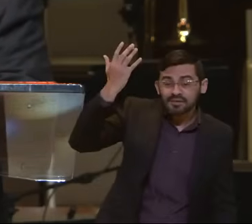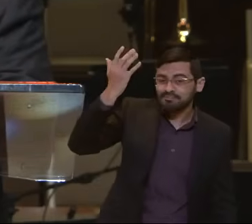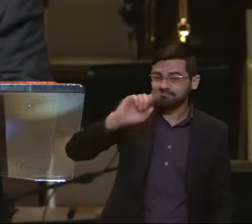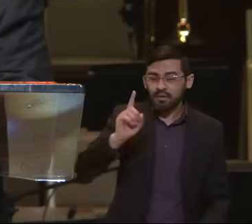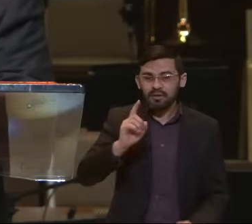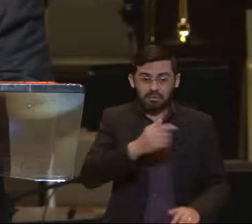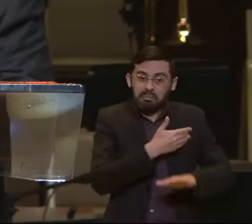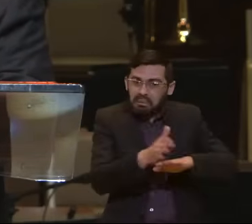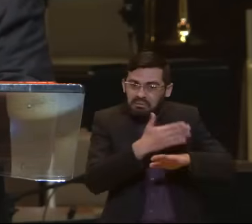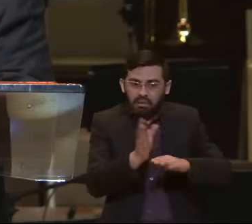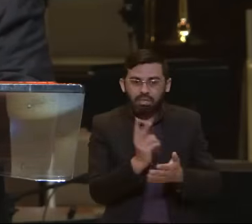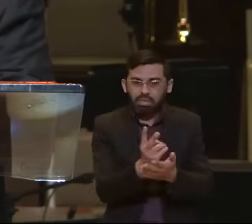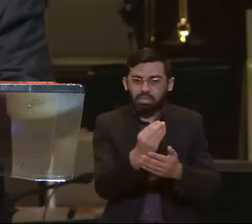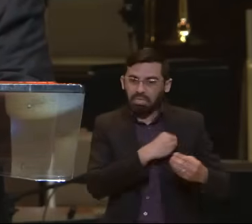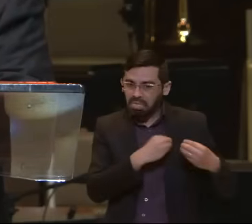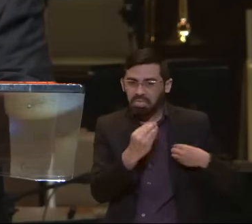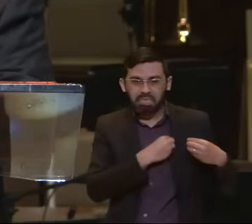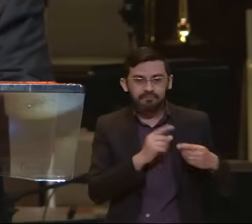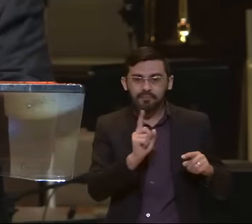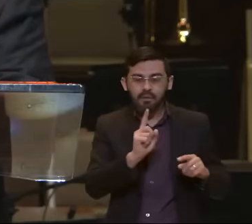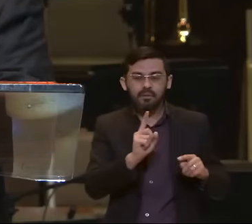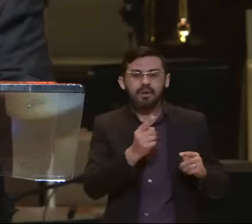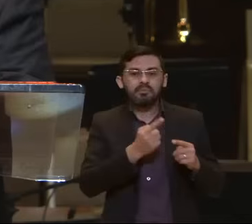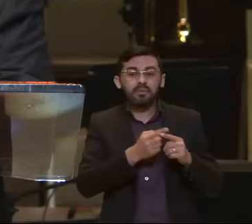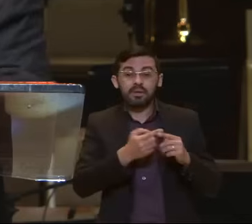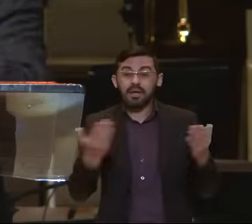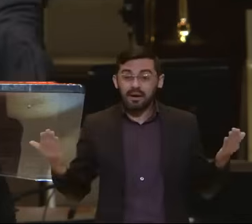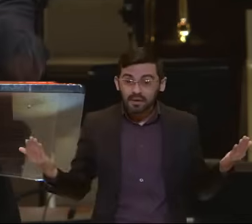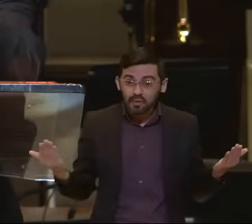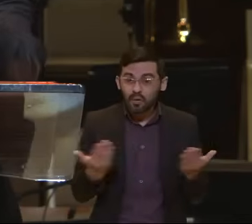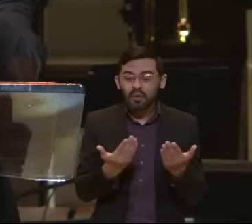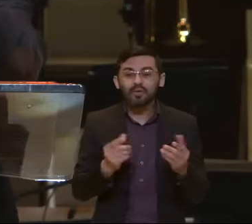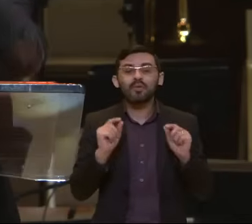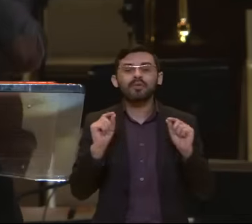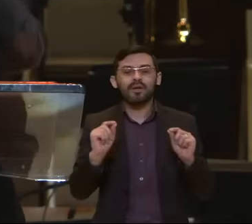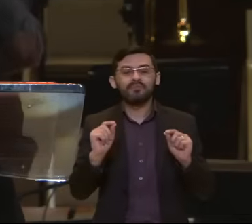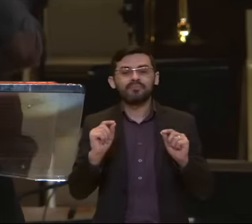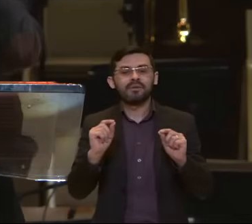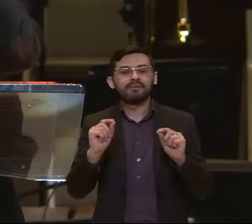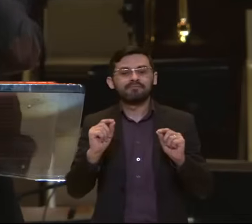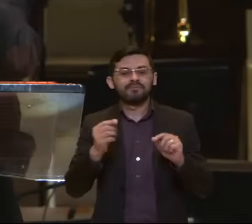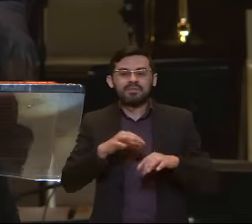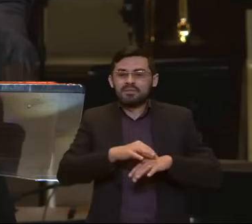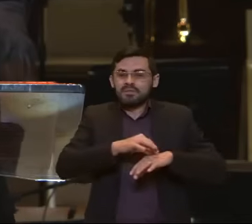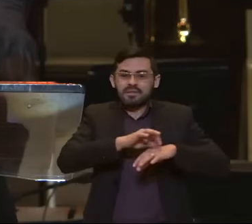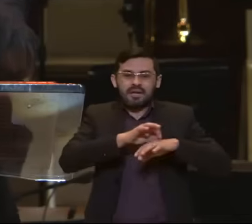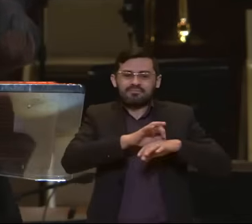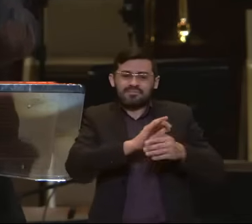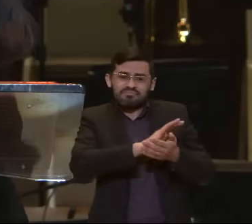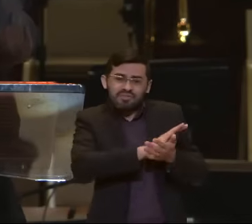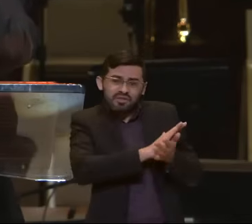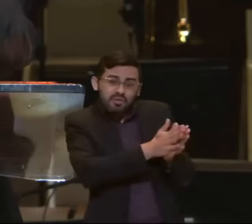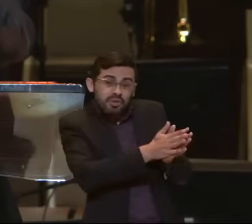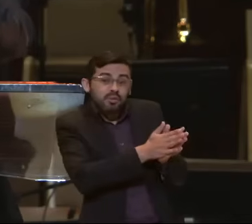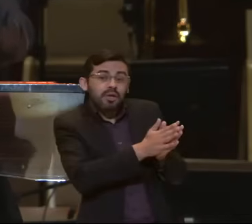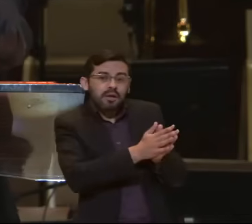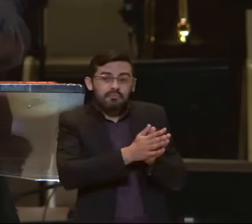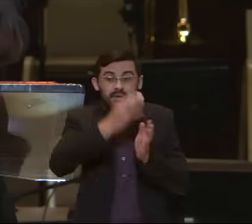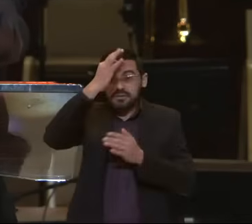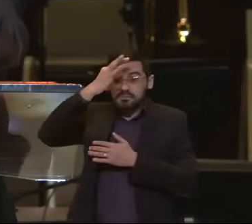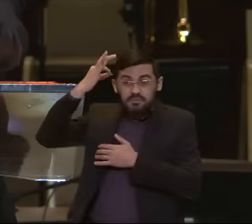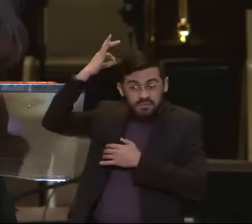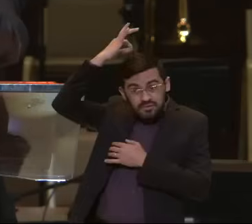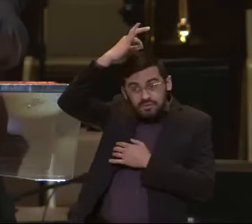de vida. Por quê? Porque essa carne está sendo mortificada pela presença